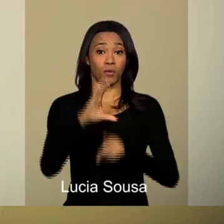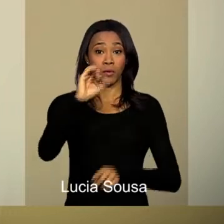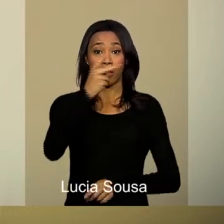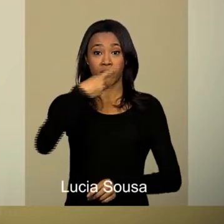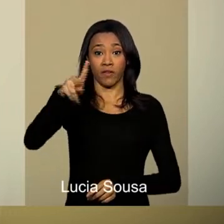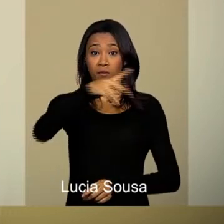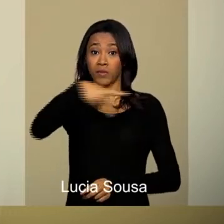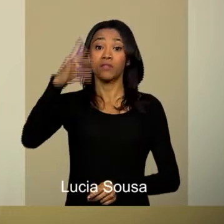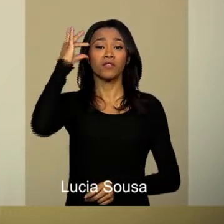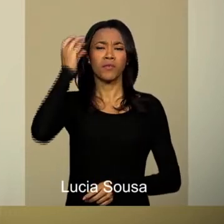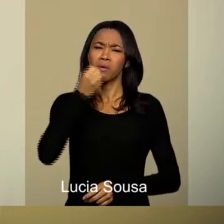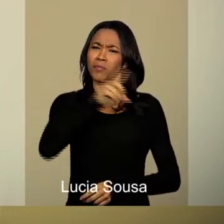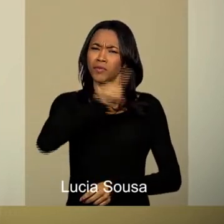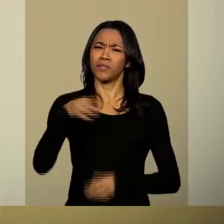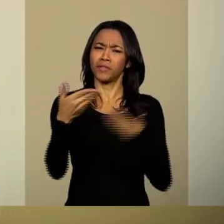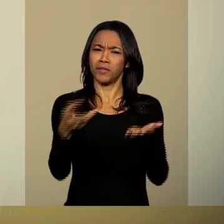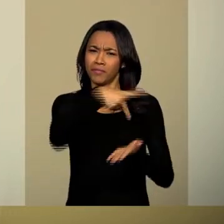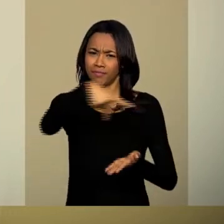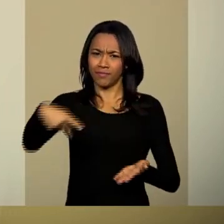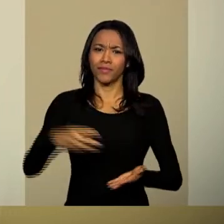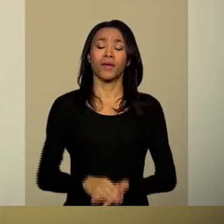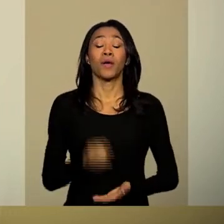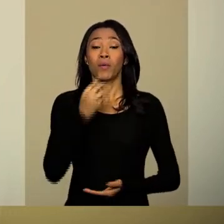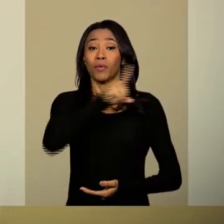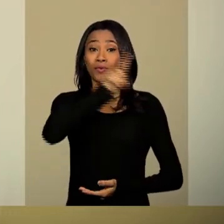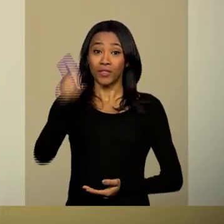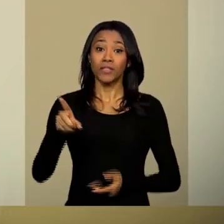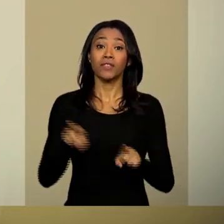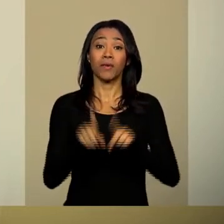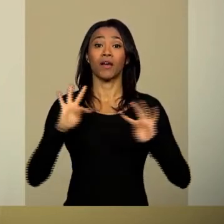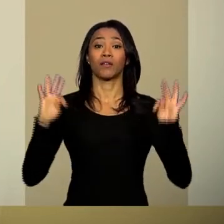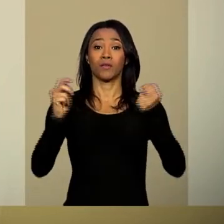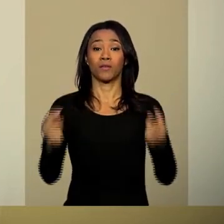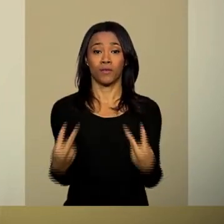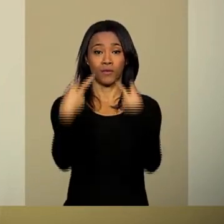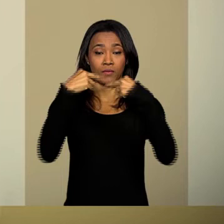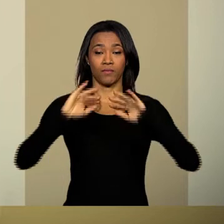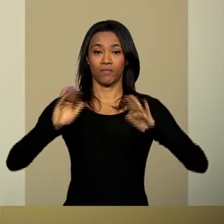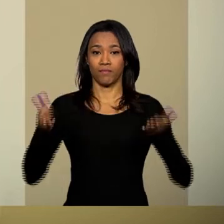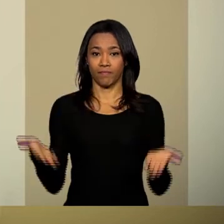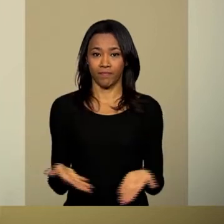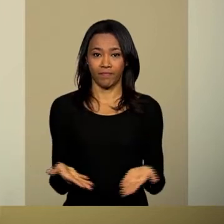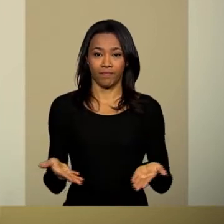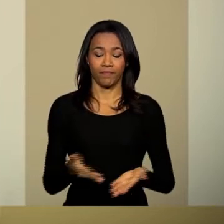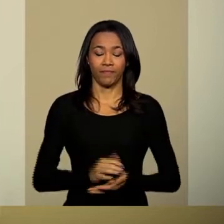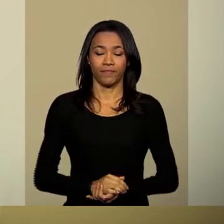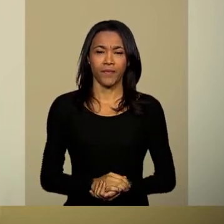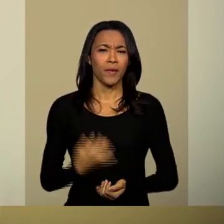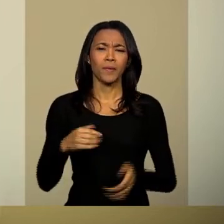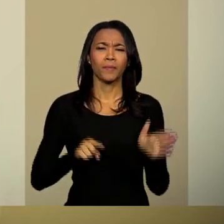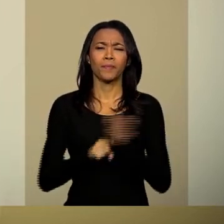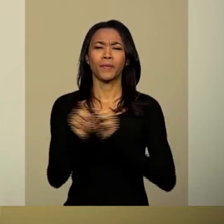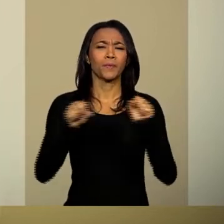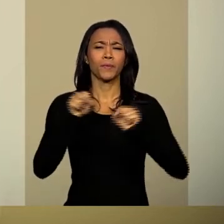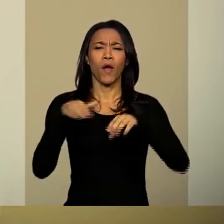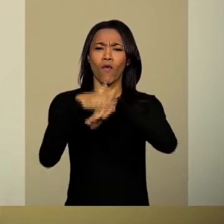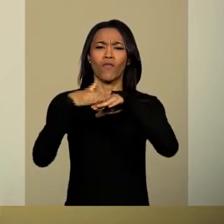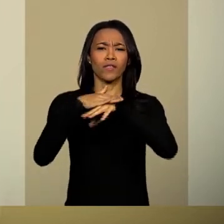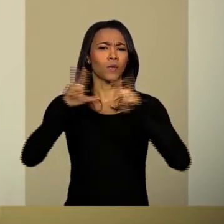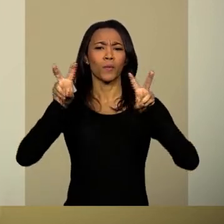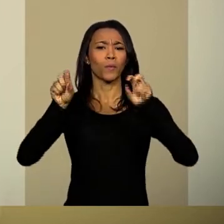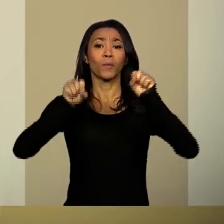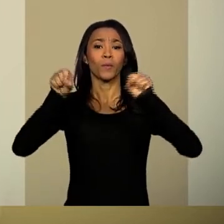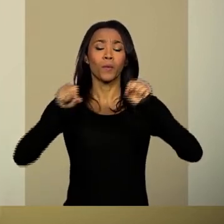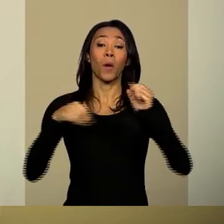presidenta Dilma Bom dia presidenta Bom dia Luciano e bom dia para você que nos acompanha neste café presidenta hoje eu quero conversar com a